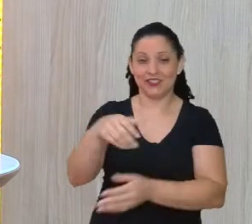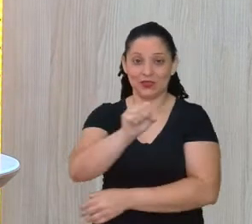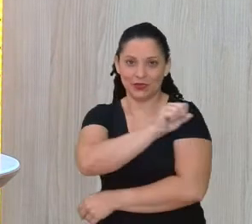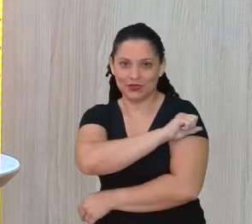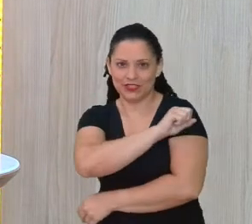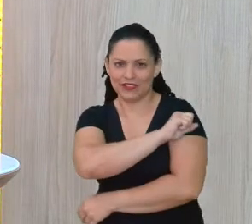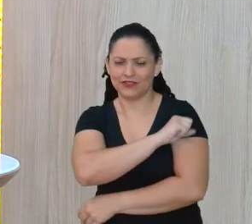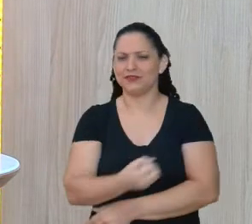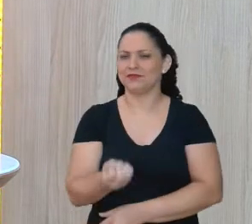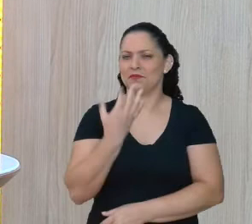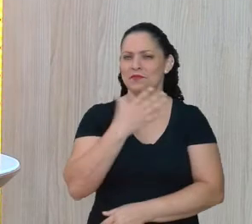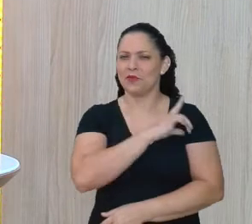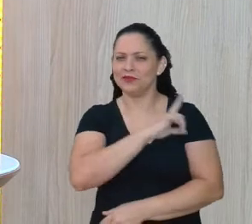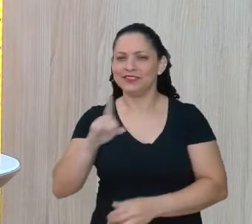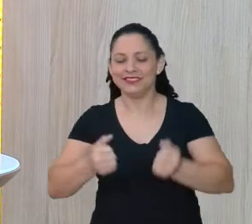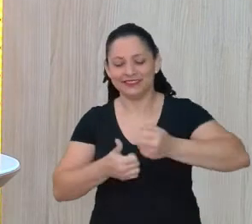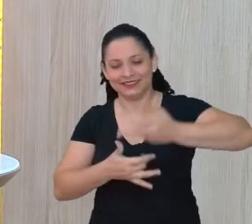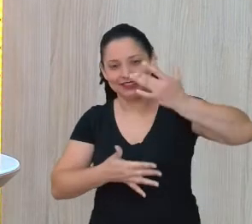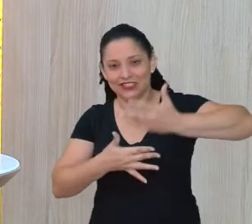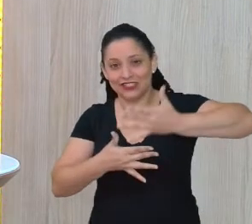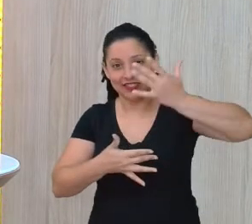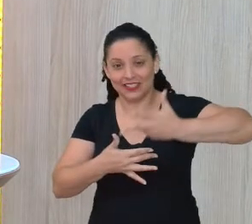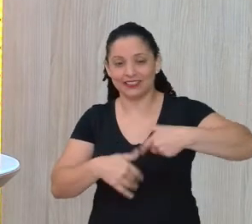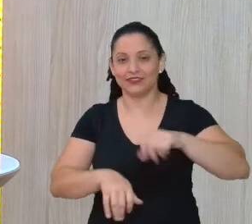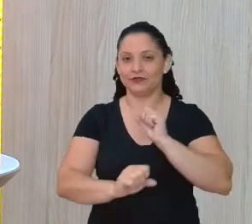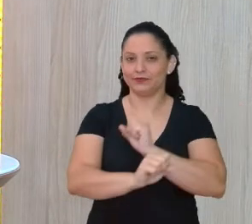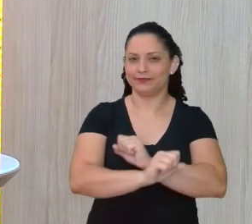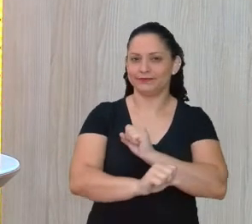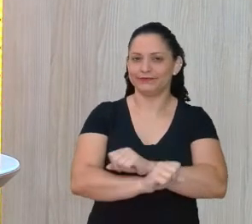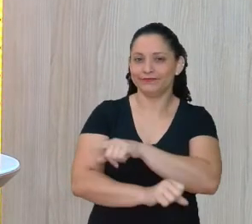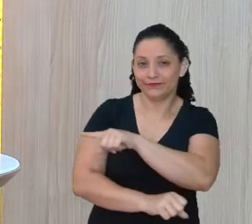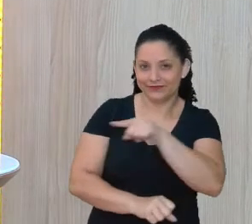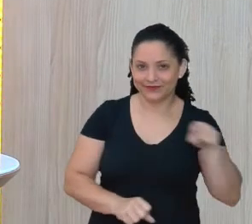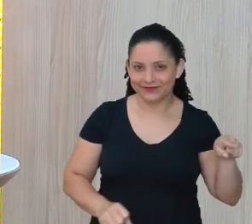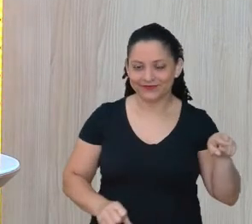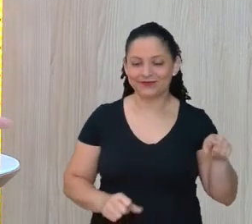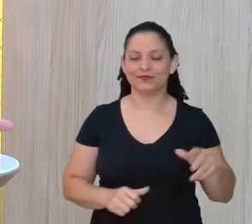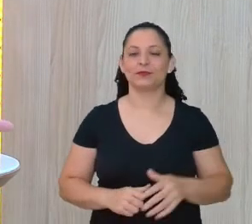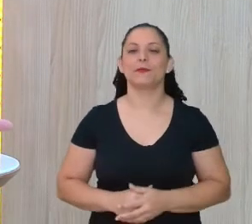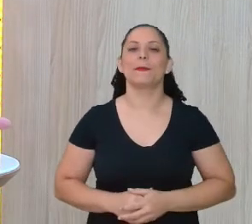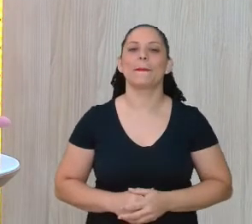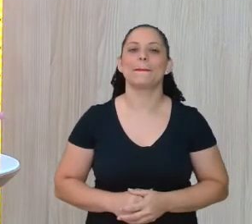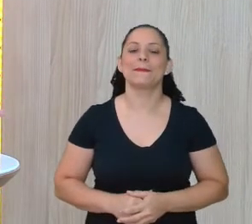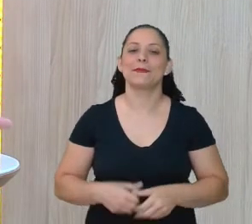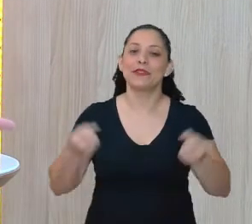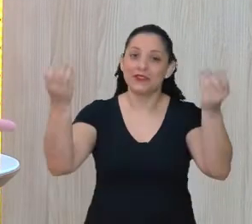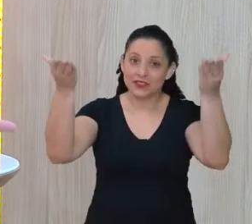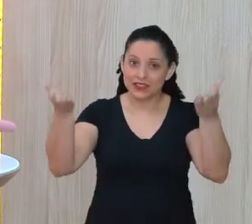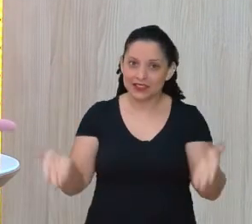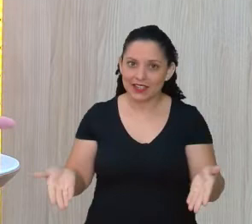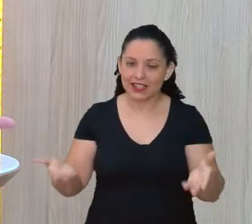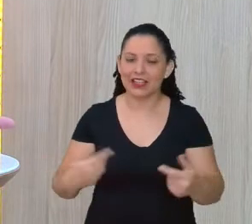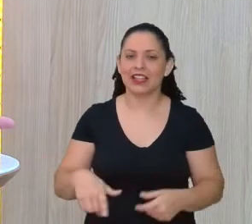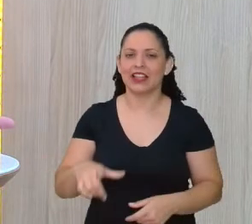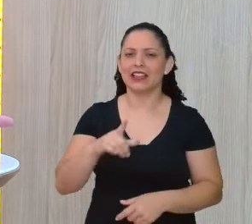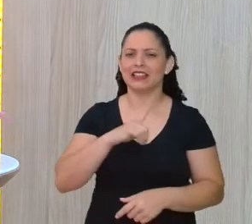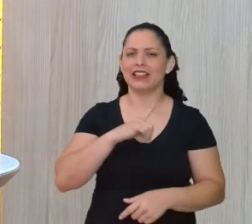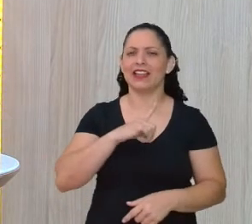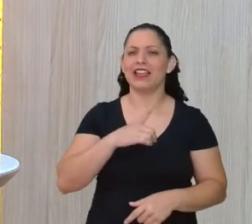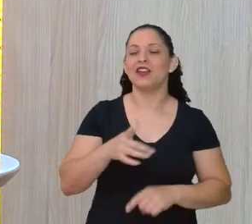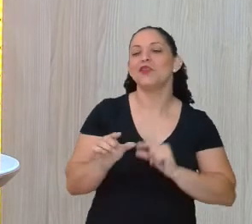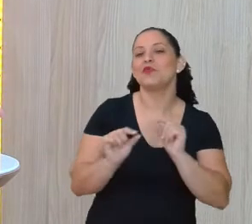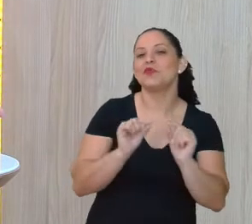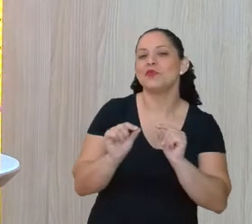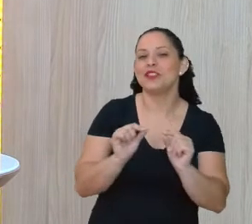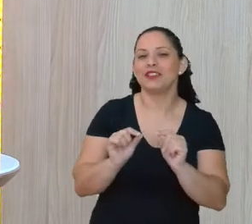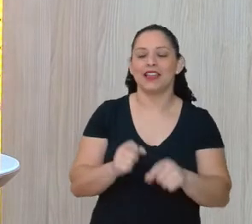já dei meu bom dia aqui no chat. Estou aguardando a participação de vocês. Se você, né, dá aquele recadinho que eles